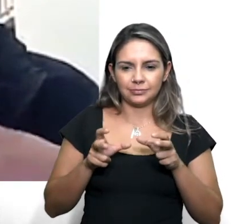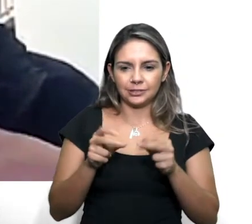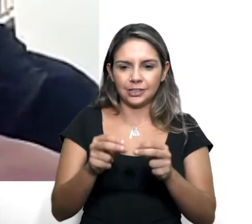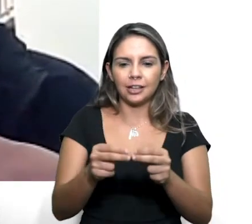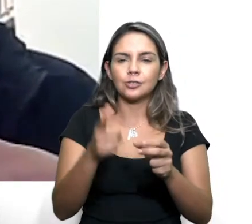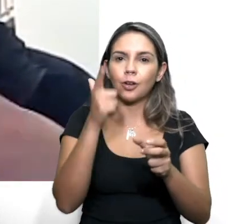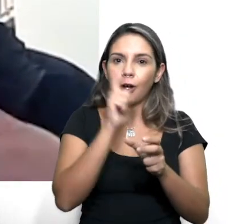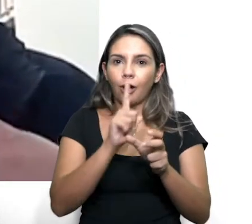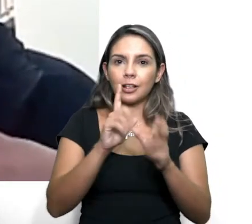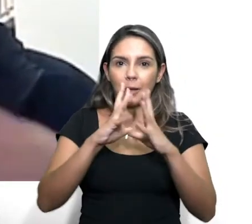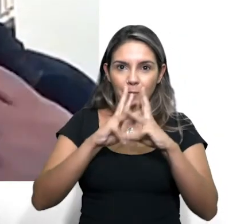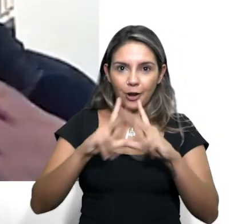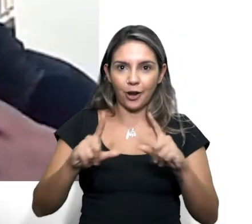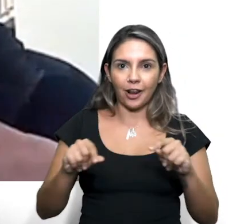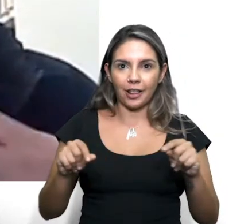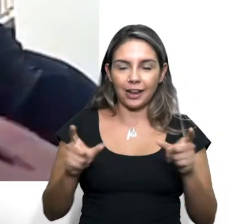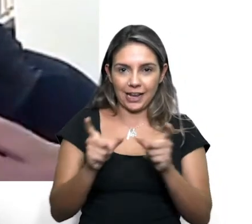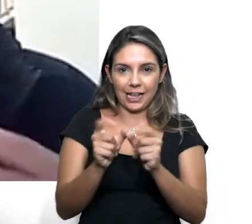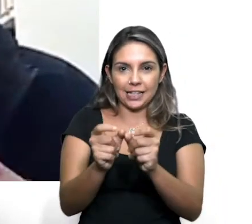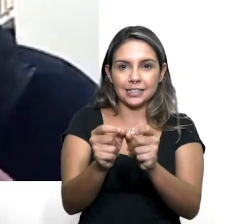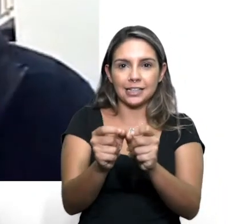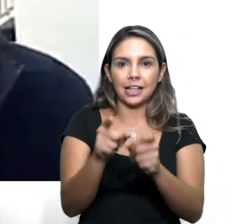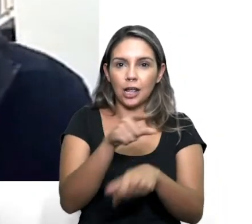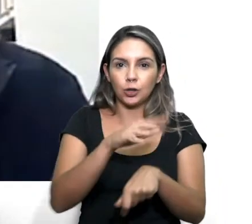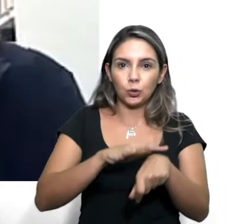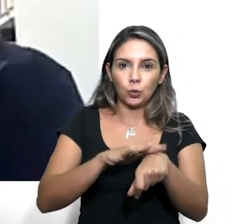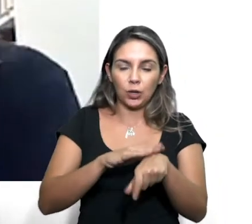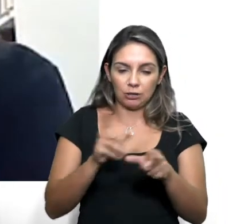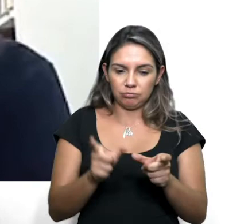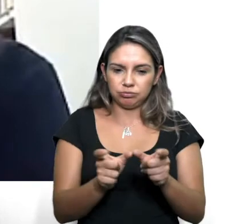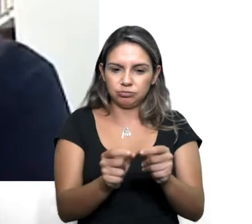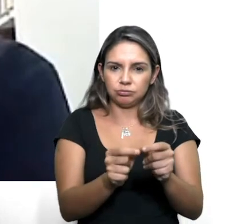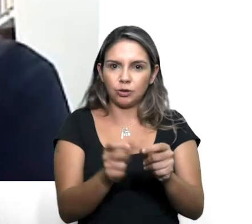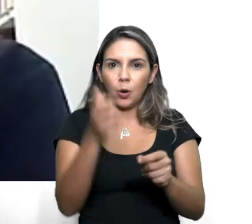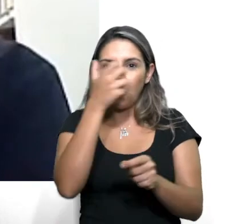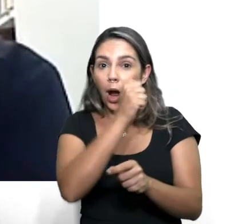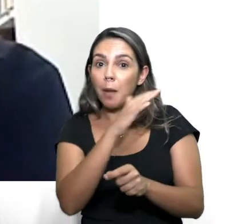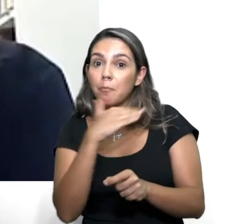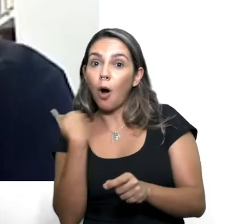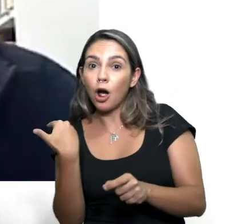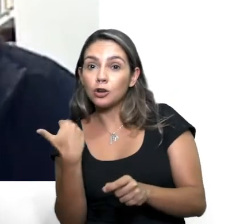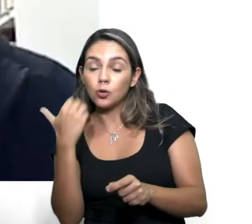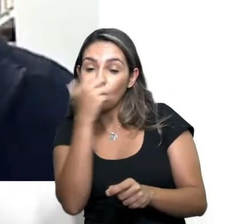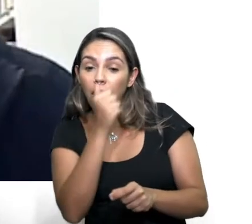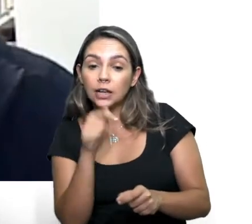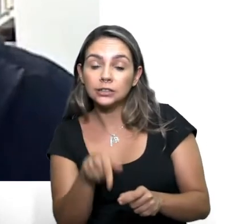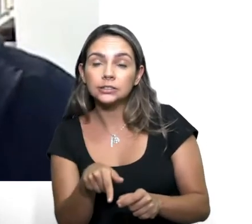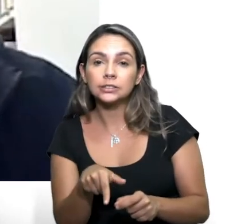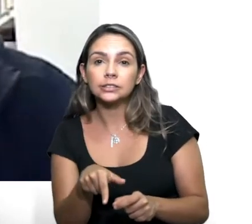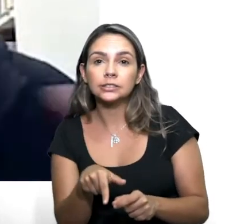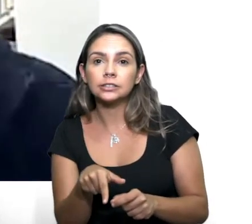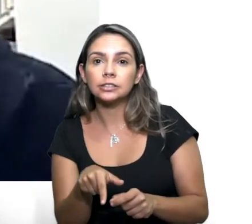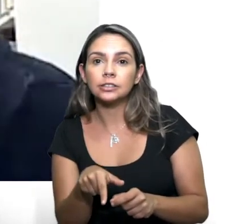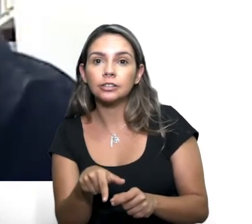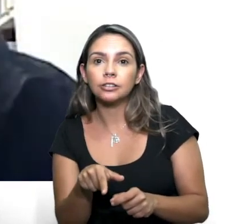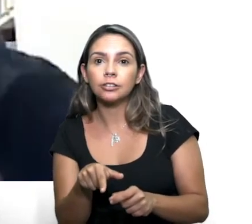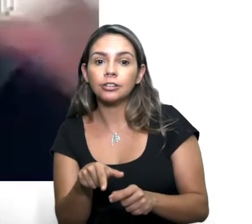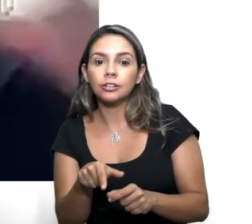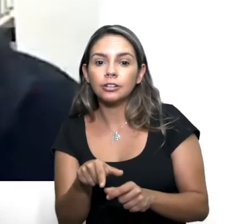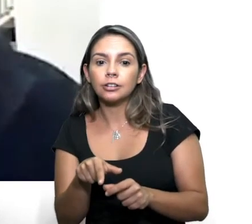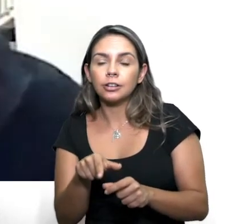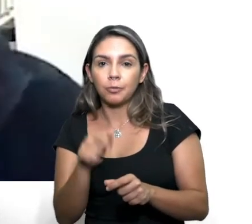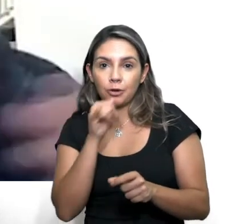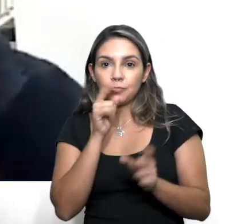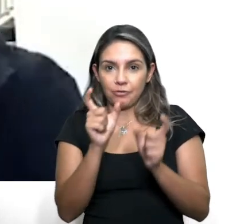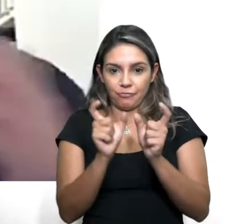etc., se de repente saem dessa doença que quase os levou à morte, com uma vontade de viver,